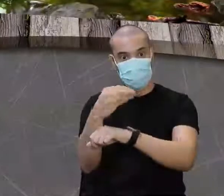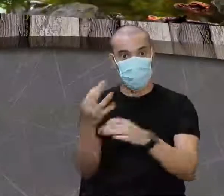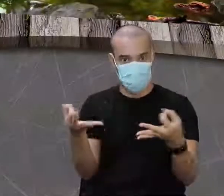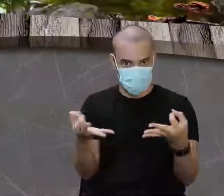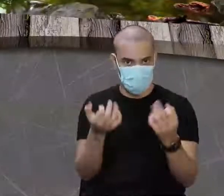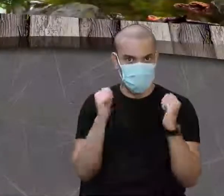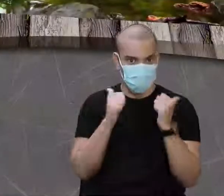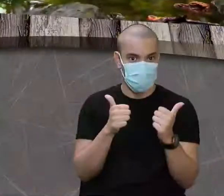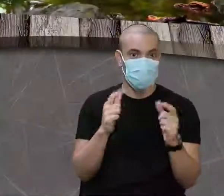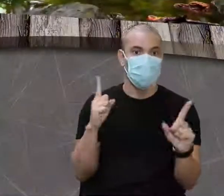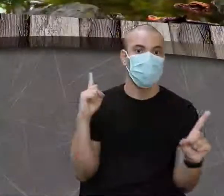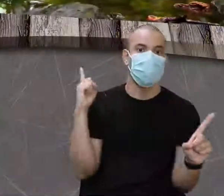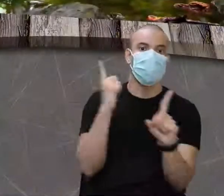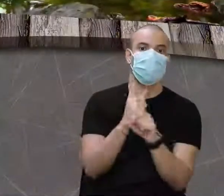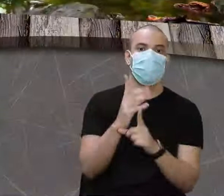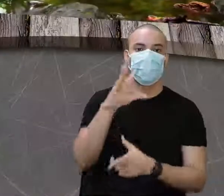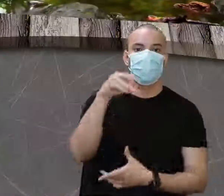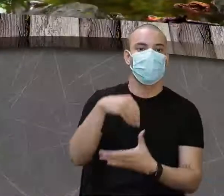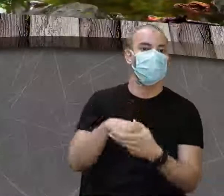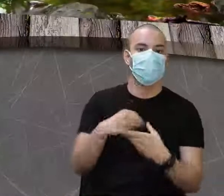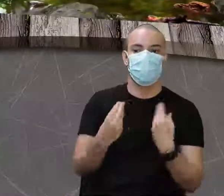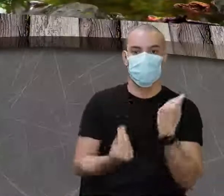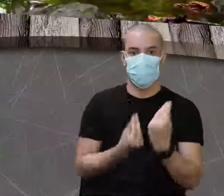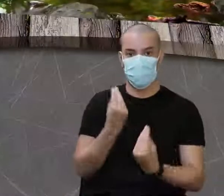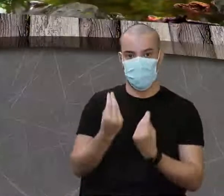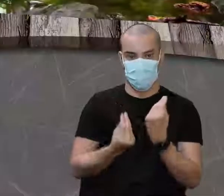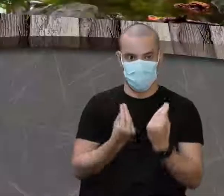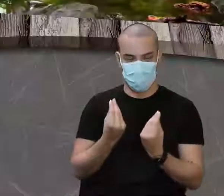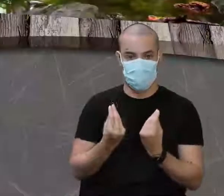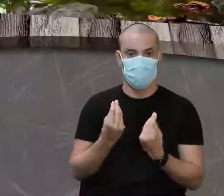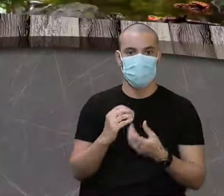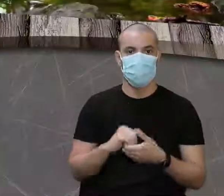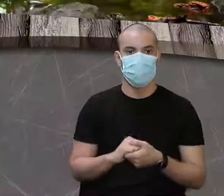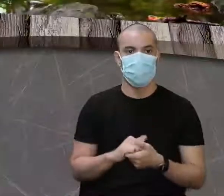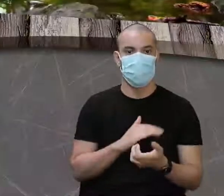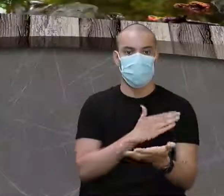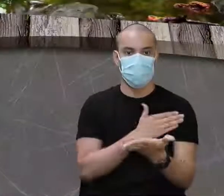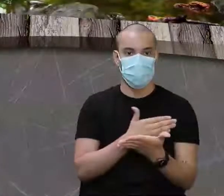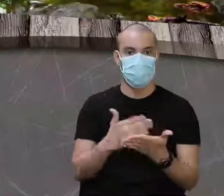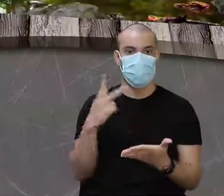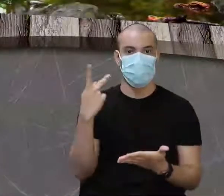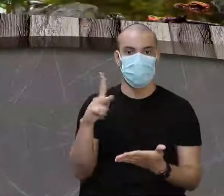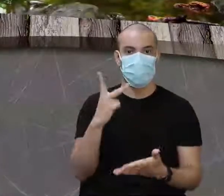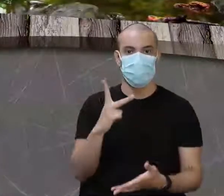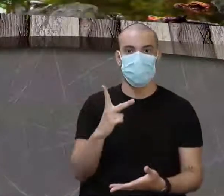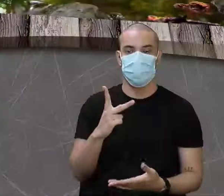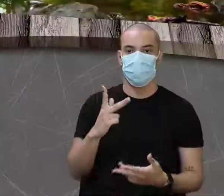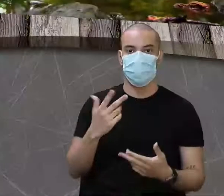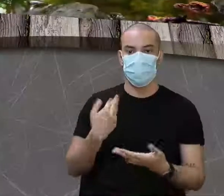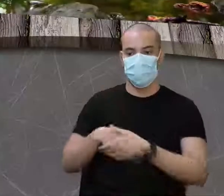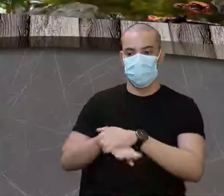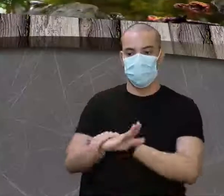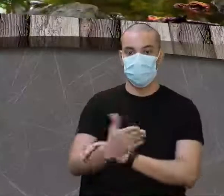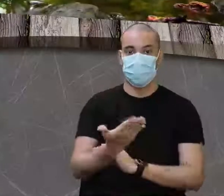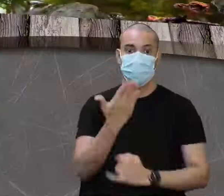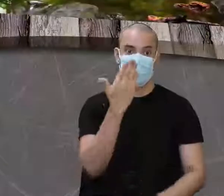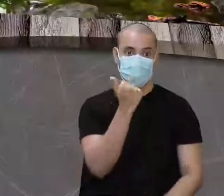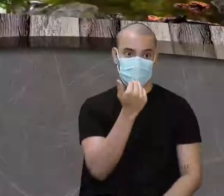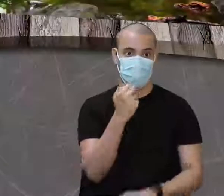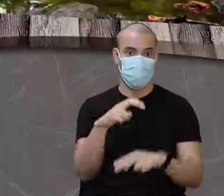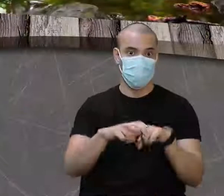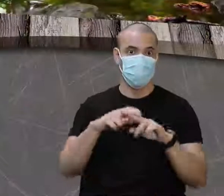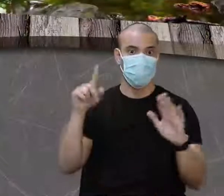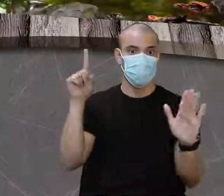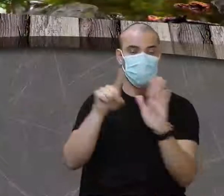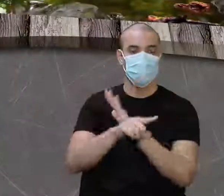são identificados nessas cadeias, em cada nível, a partir do seu hábito alimentar. Aí a questão